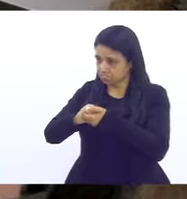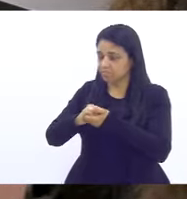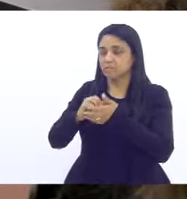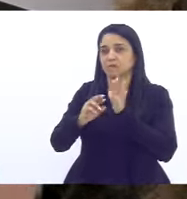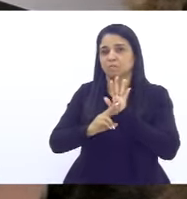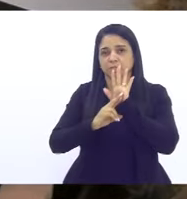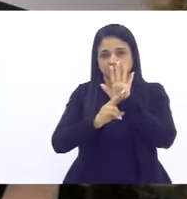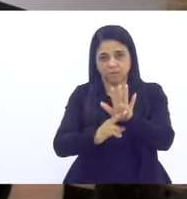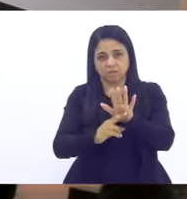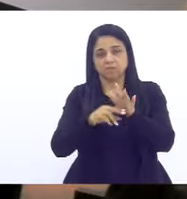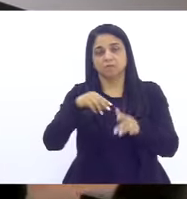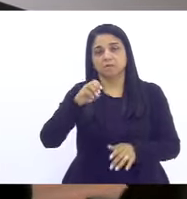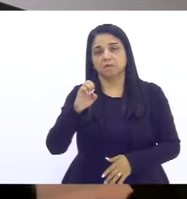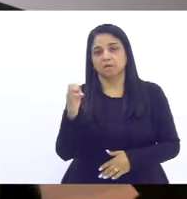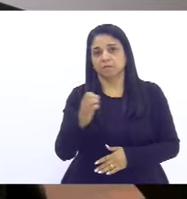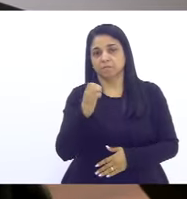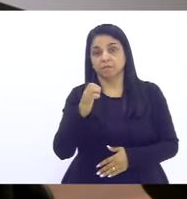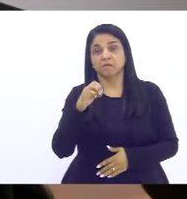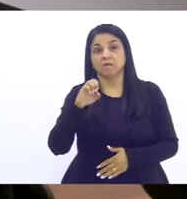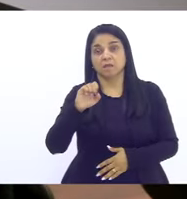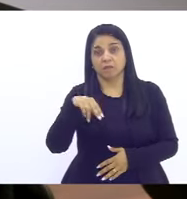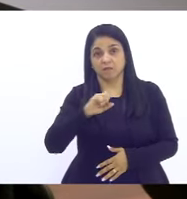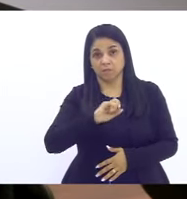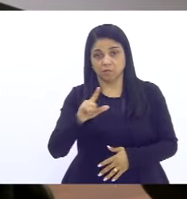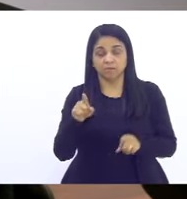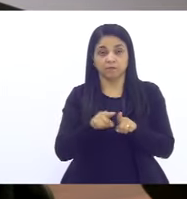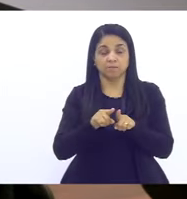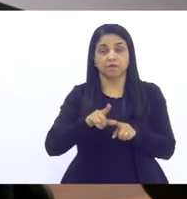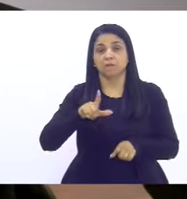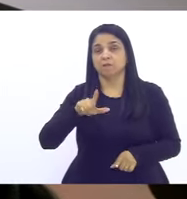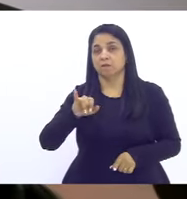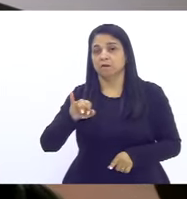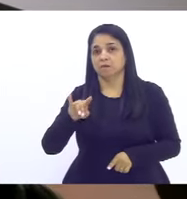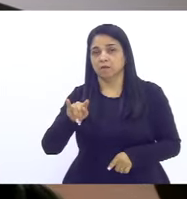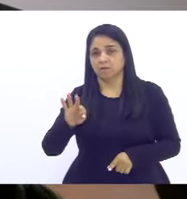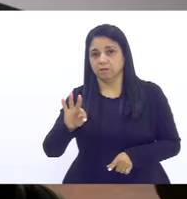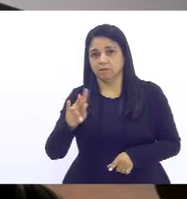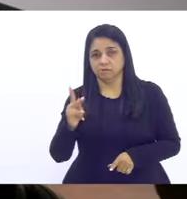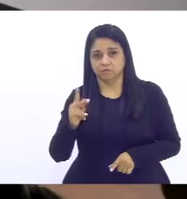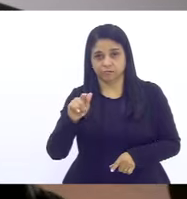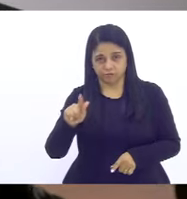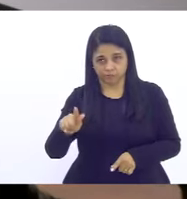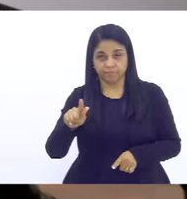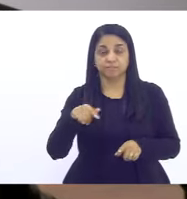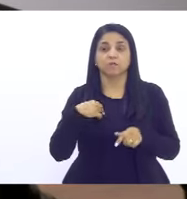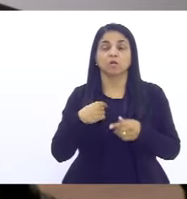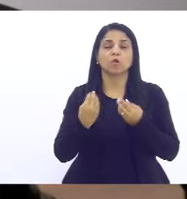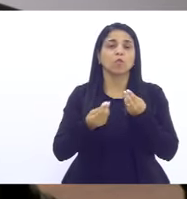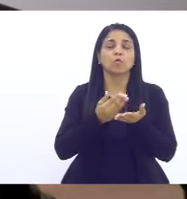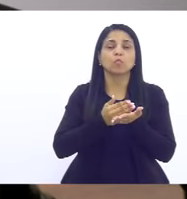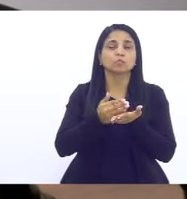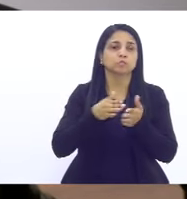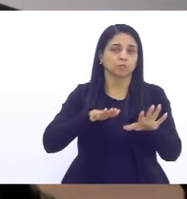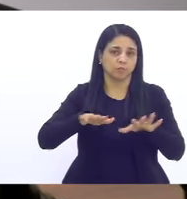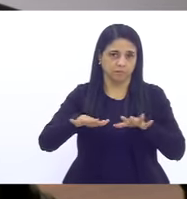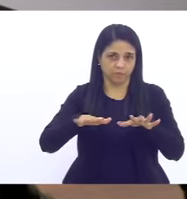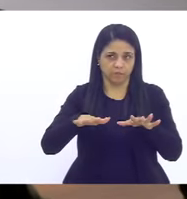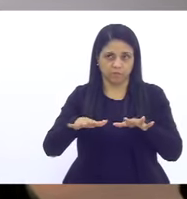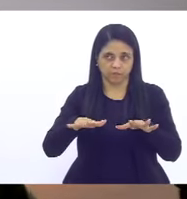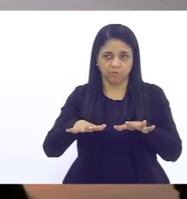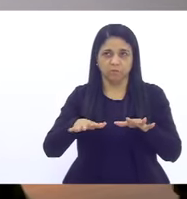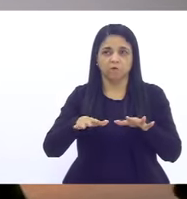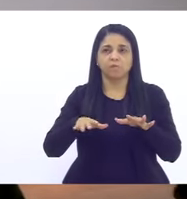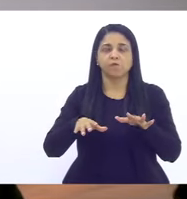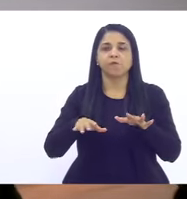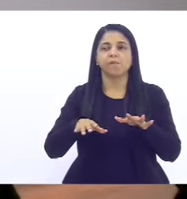mas também a Light, que está aqui presente, de como começou esse movimento. A gente hoje... Na verdade, antes eu